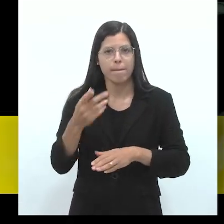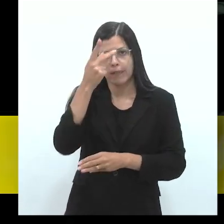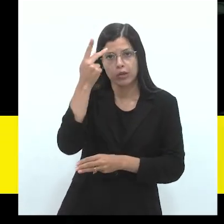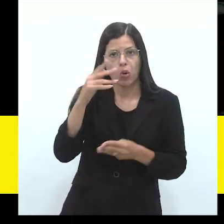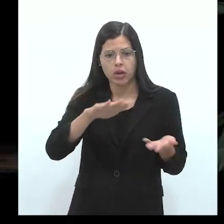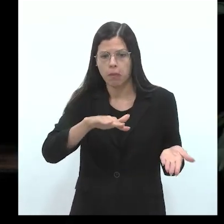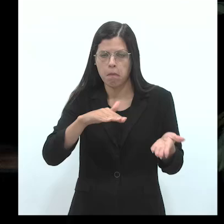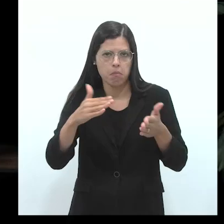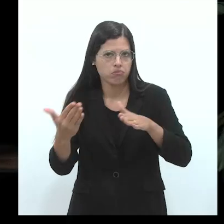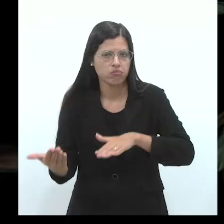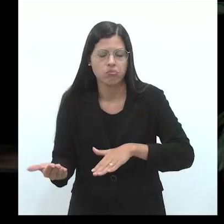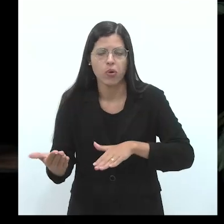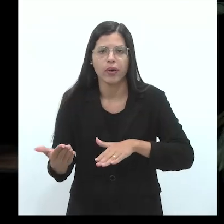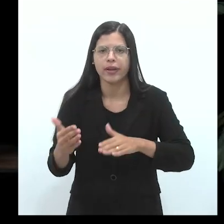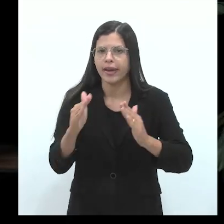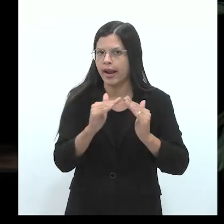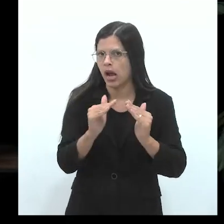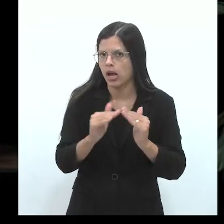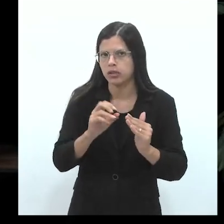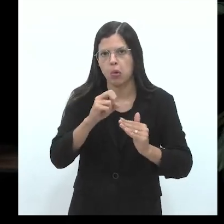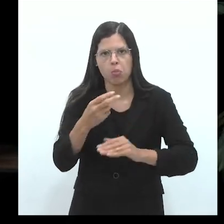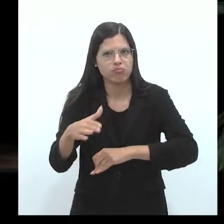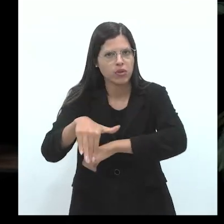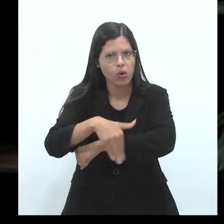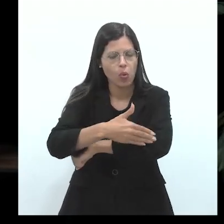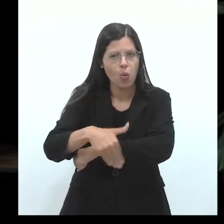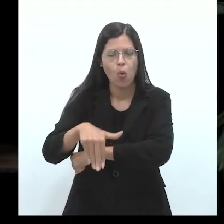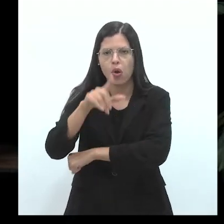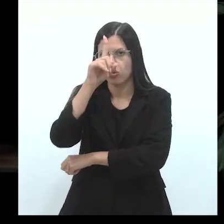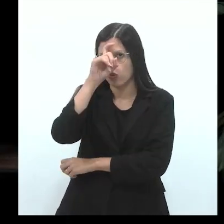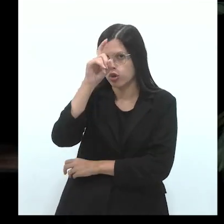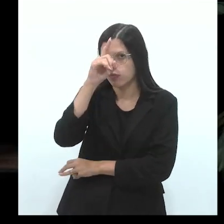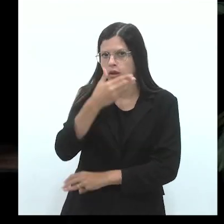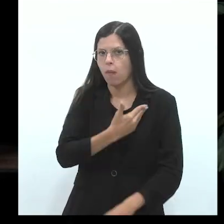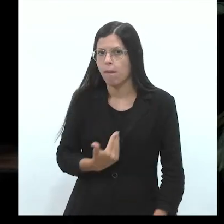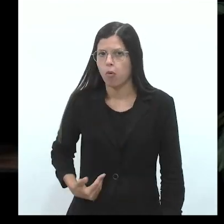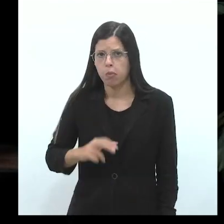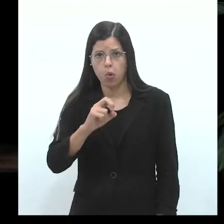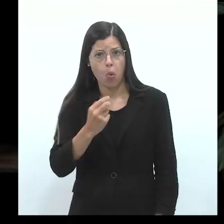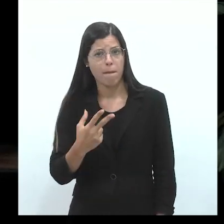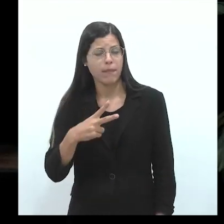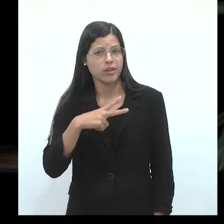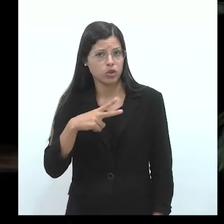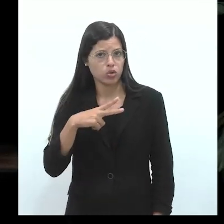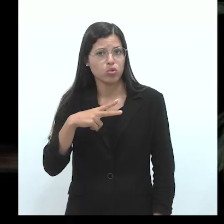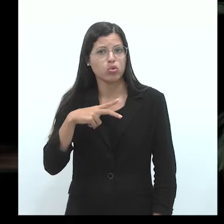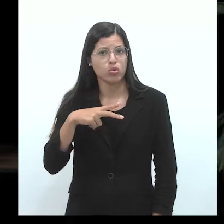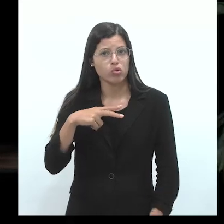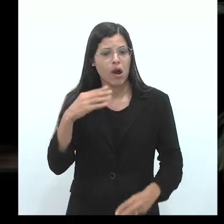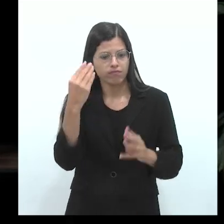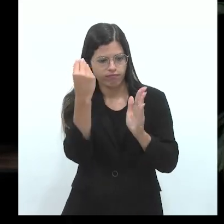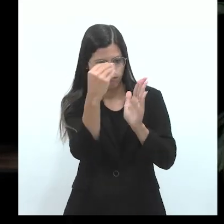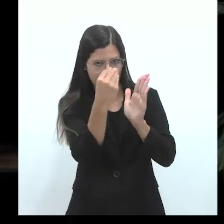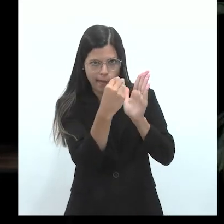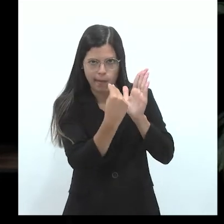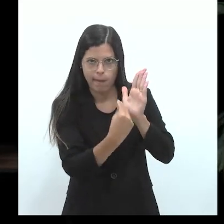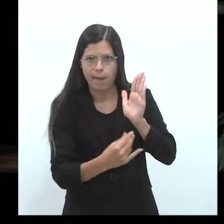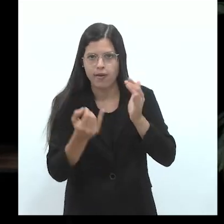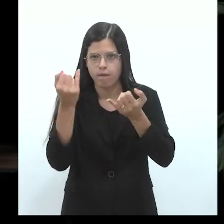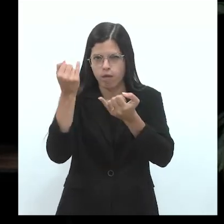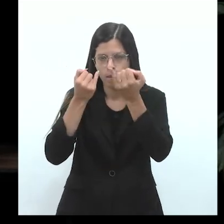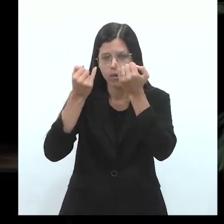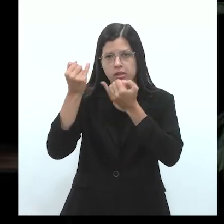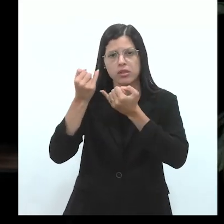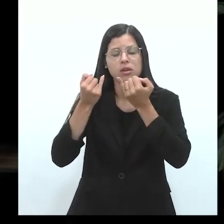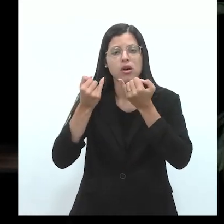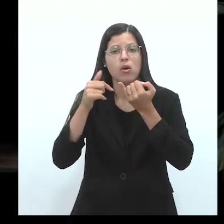pessoa que falece, seja em casa, seja na rua, no hospital público ou privado, ela vai para esse banco de dados, essa